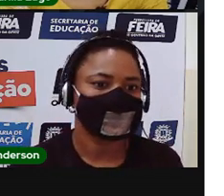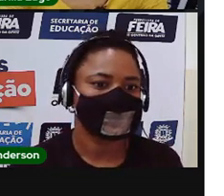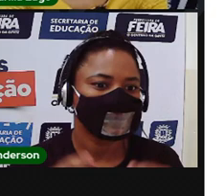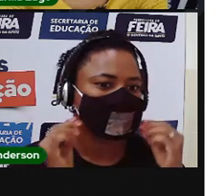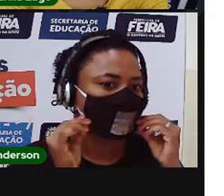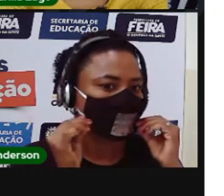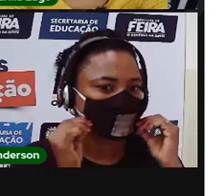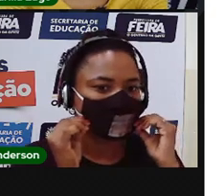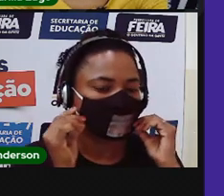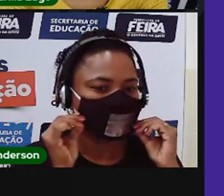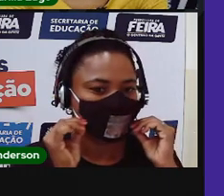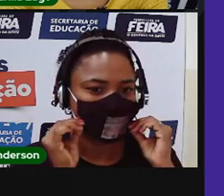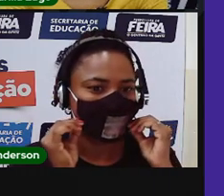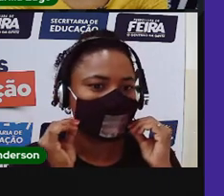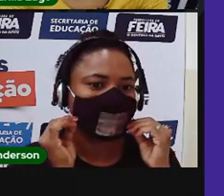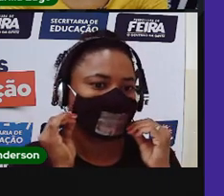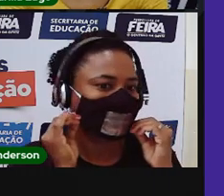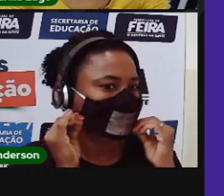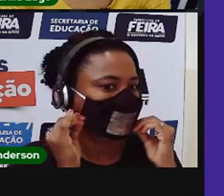Pode passar.